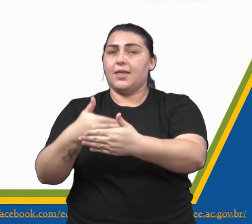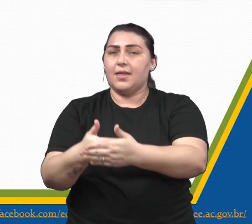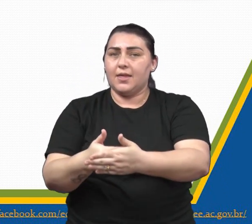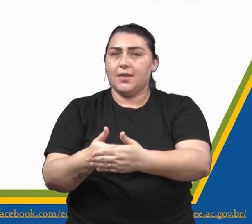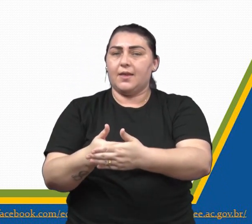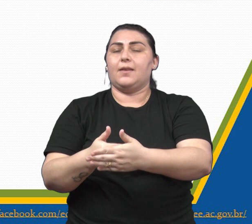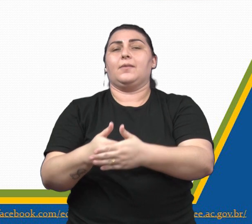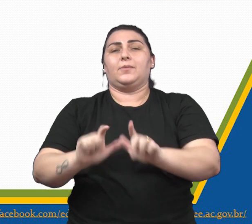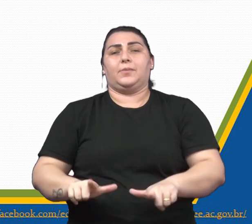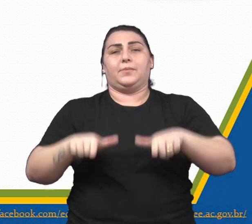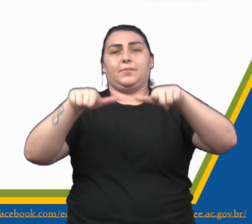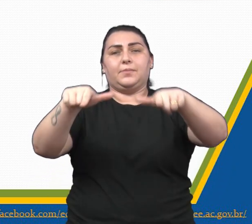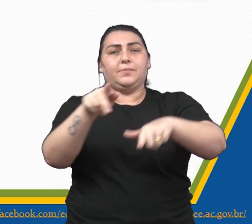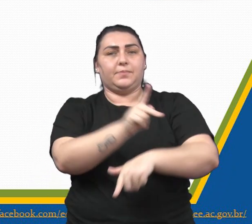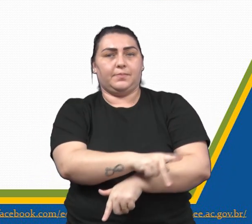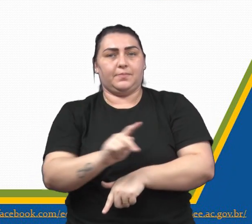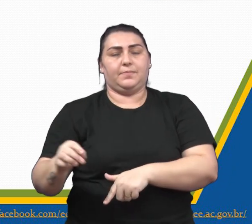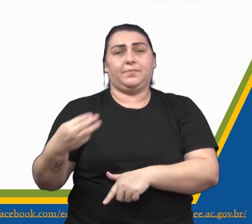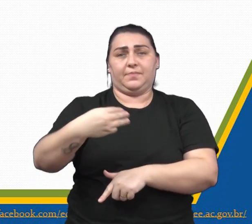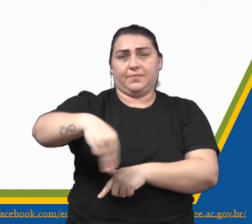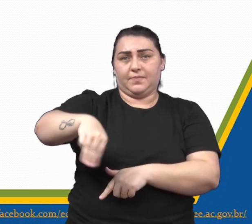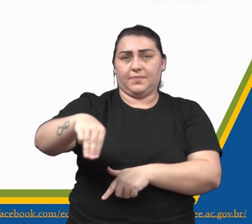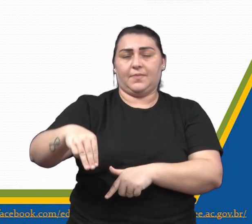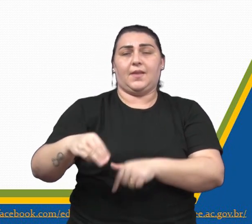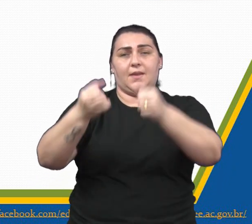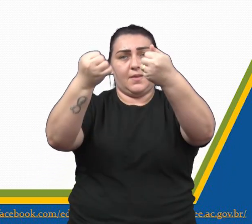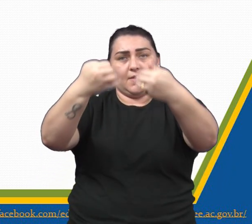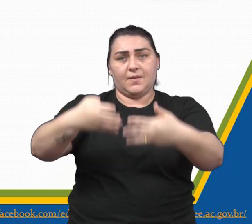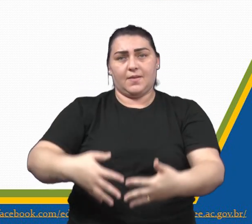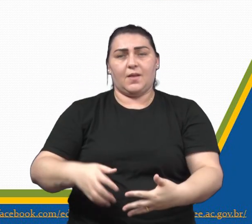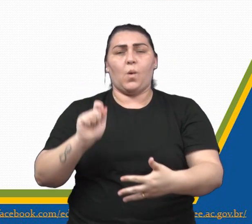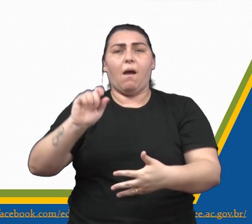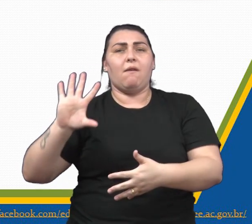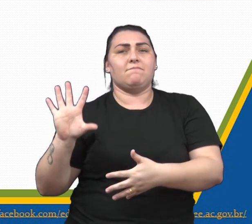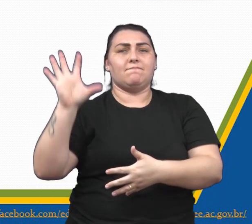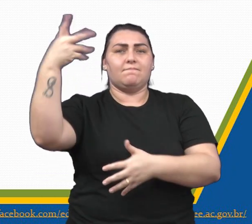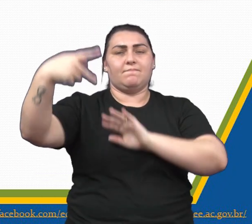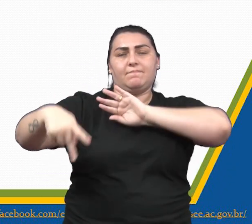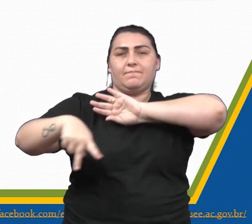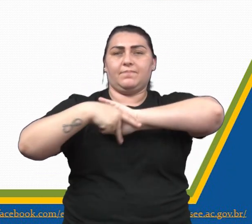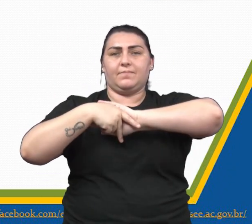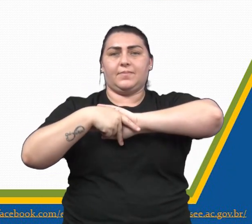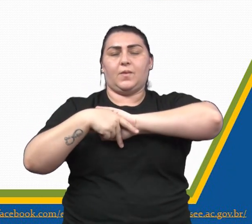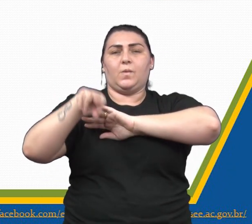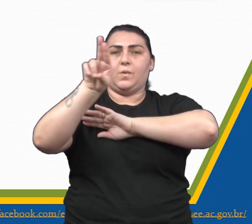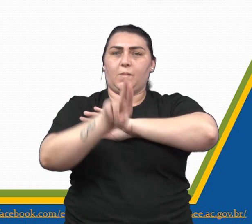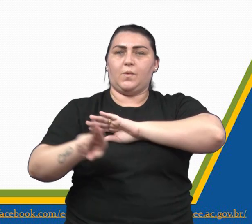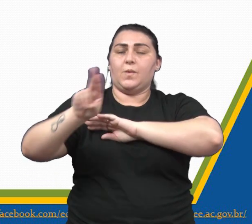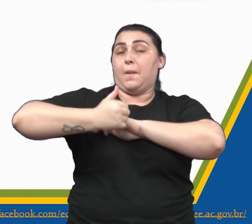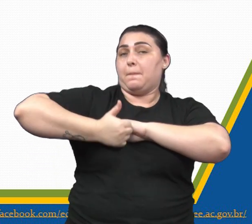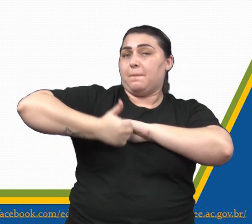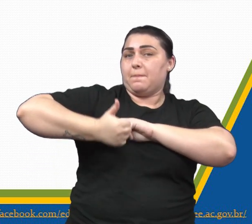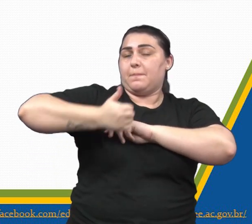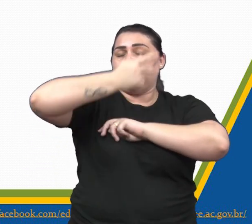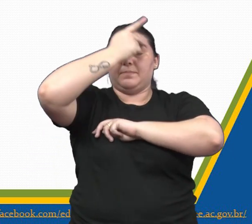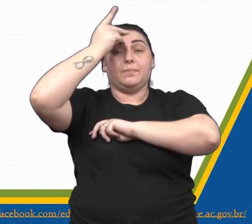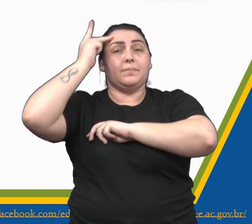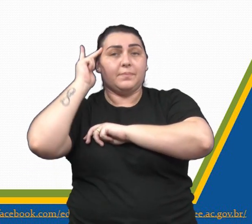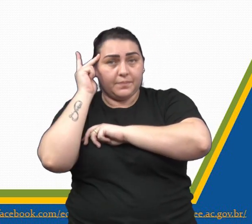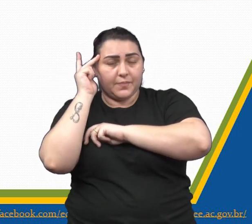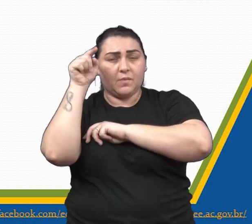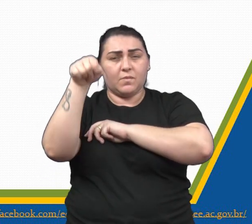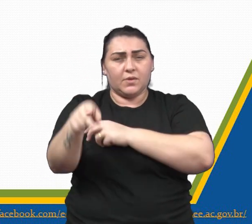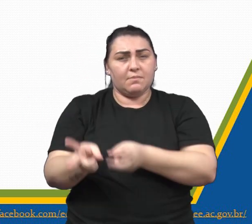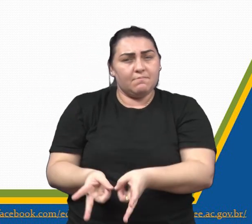matemática, conta fatos que aconteceram com ele próprio, por isso o uso da primeira pessoa.